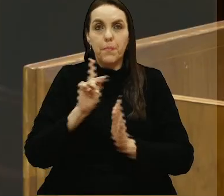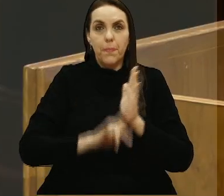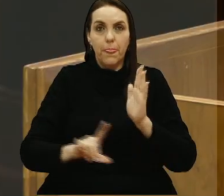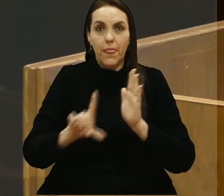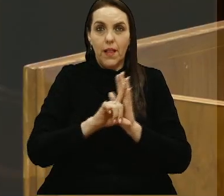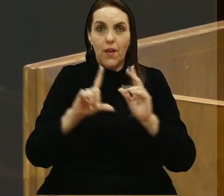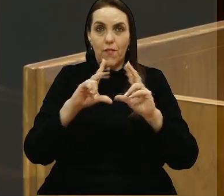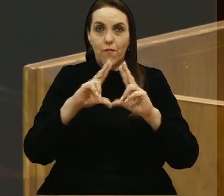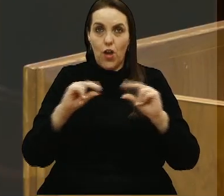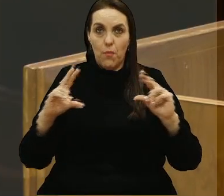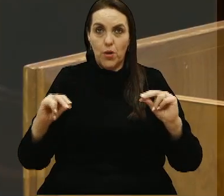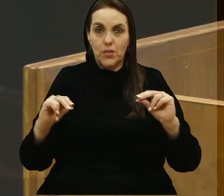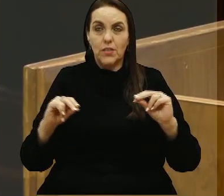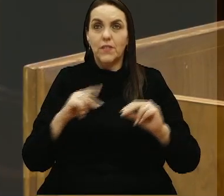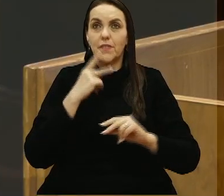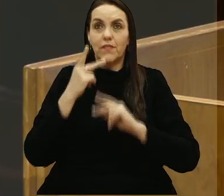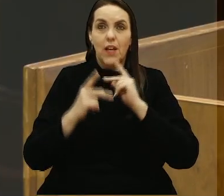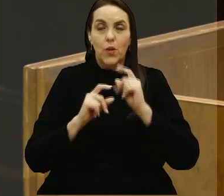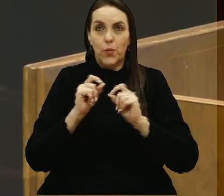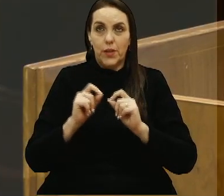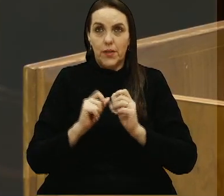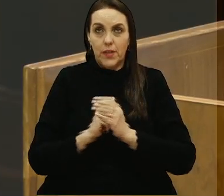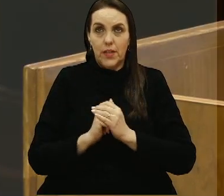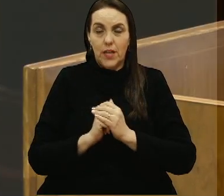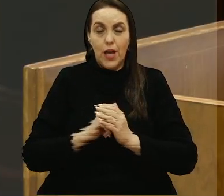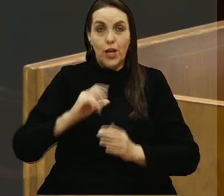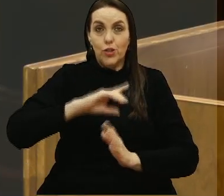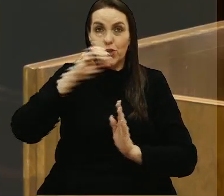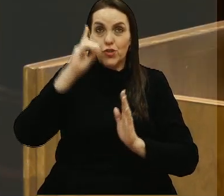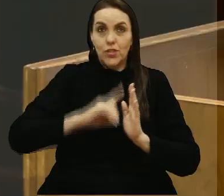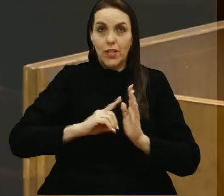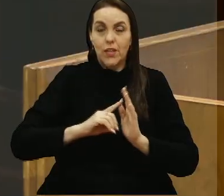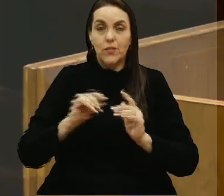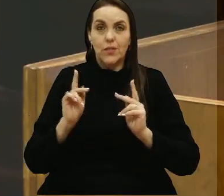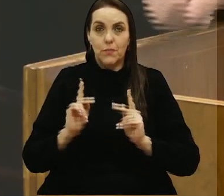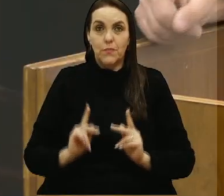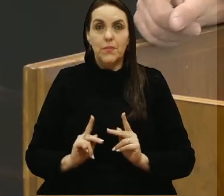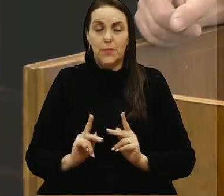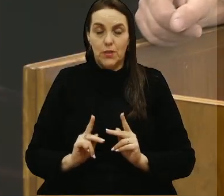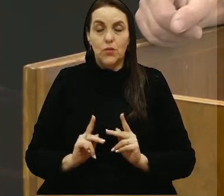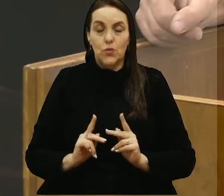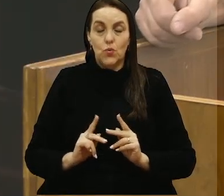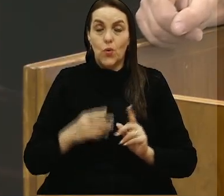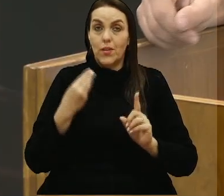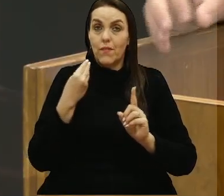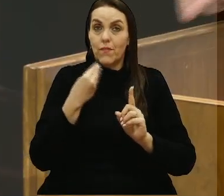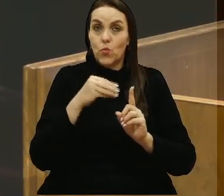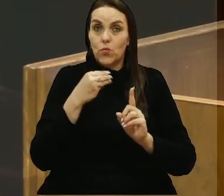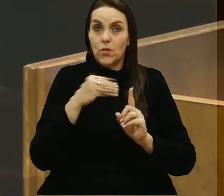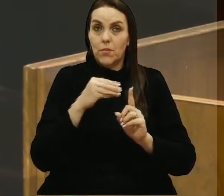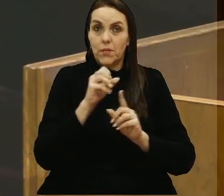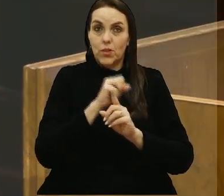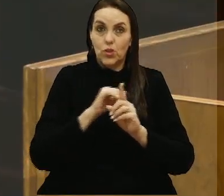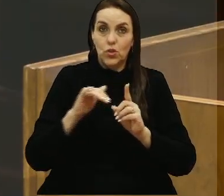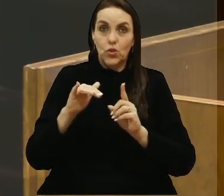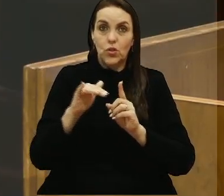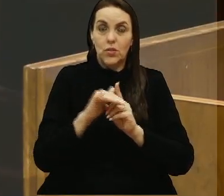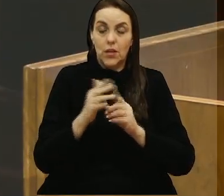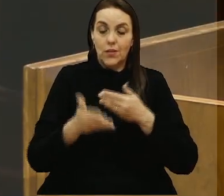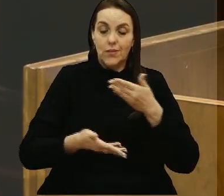fala o seguinte: é direito das pessoas em situação de vulnerabilidade social ser tratado